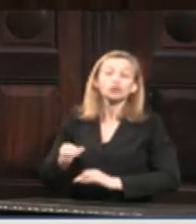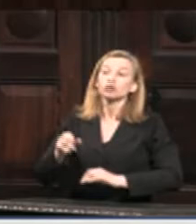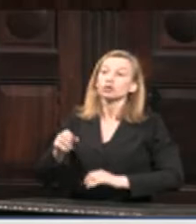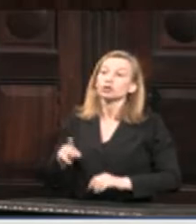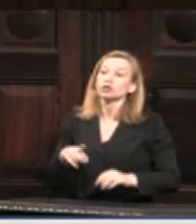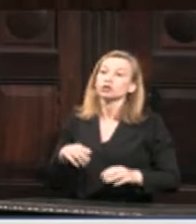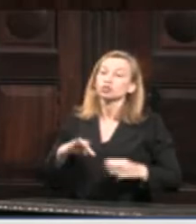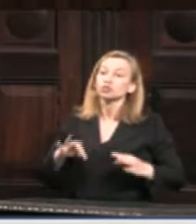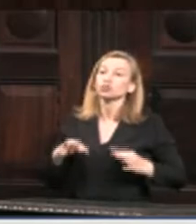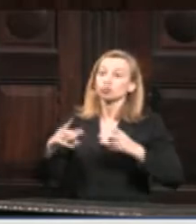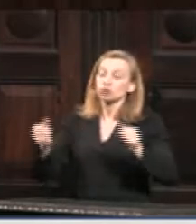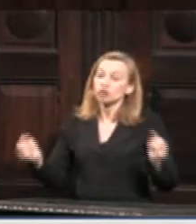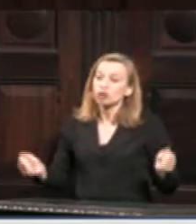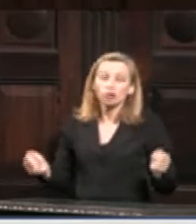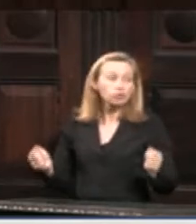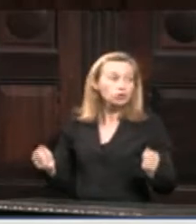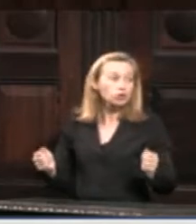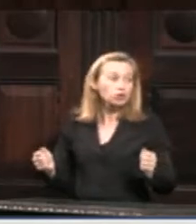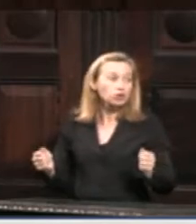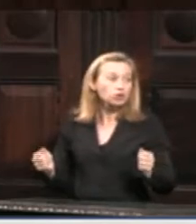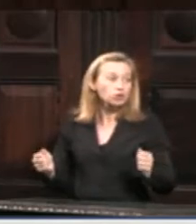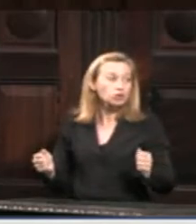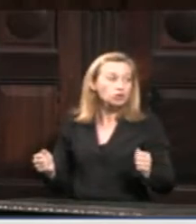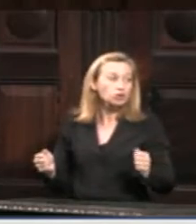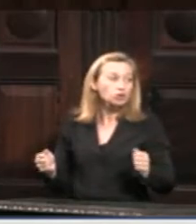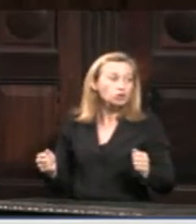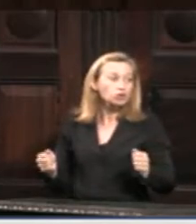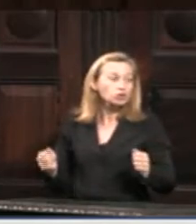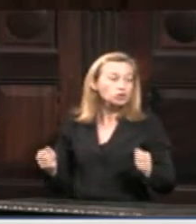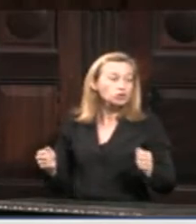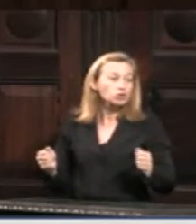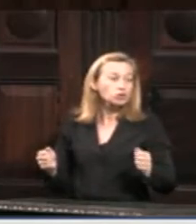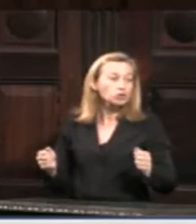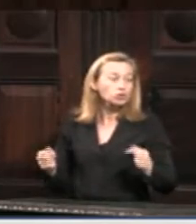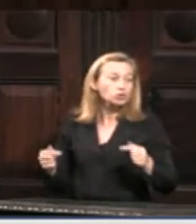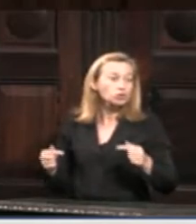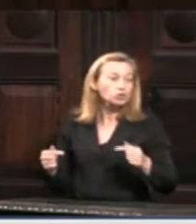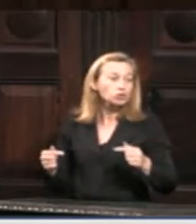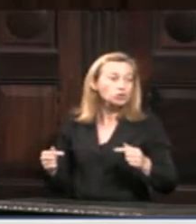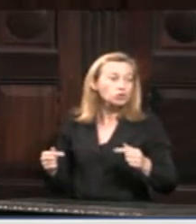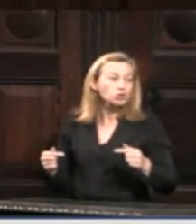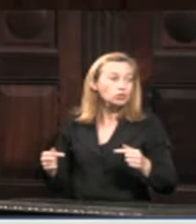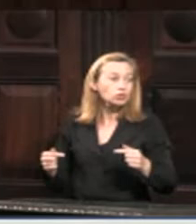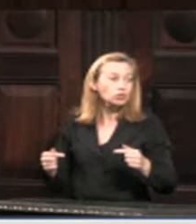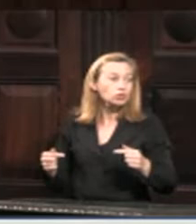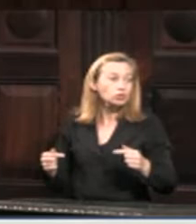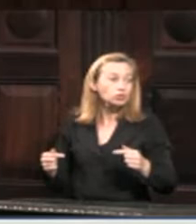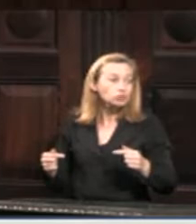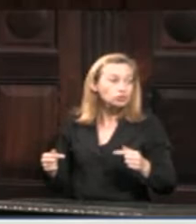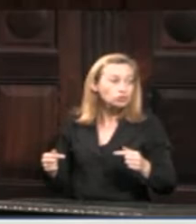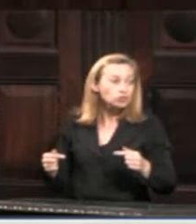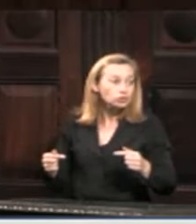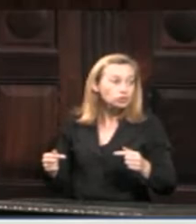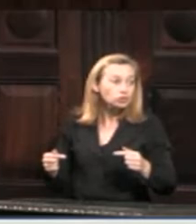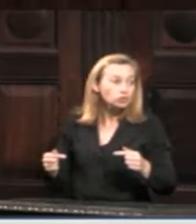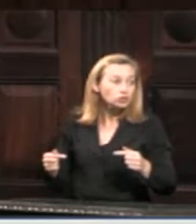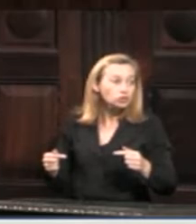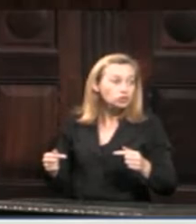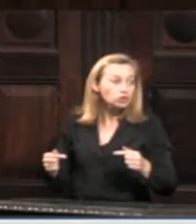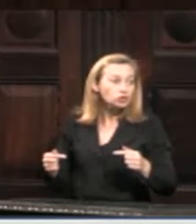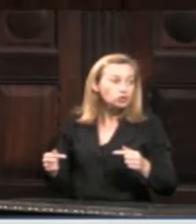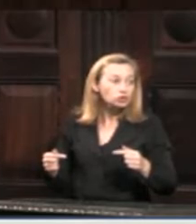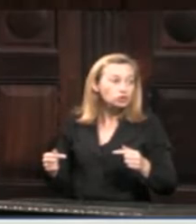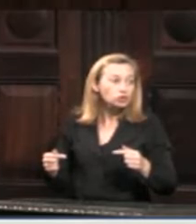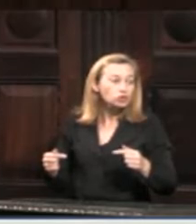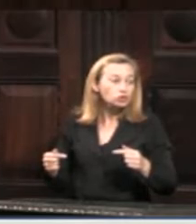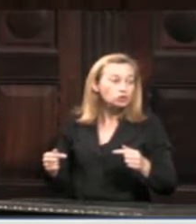constituídas exatamente de acordo com o número de